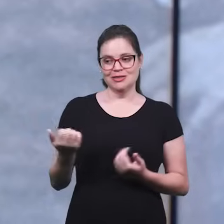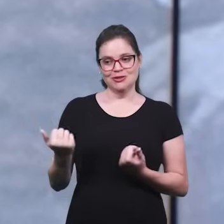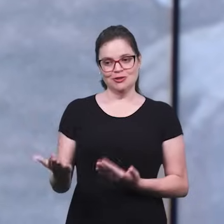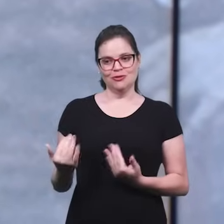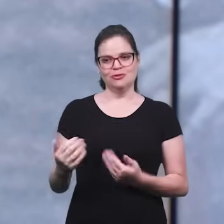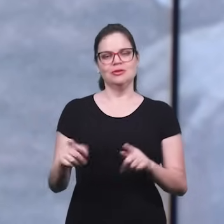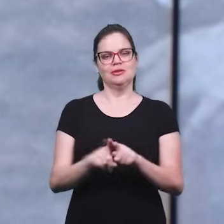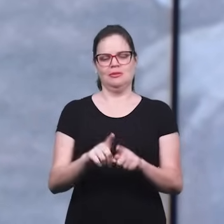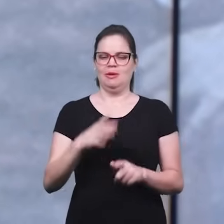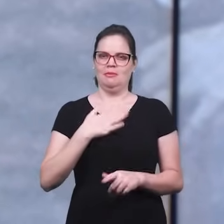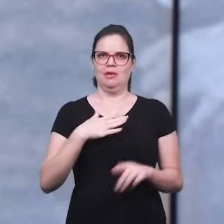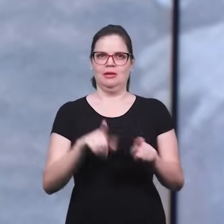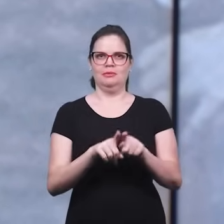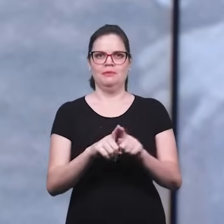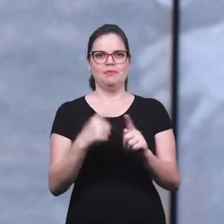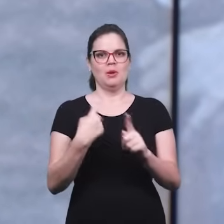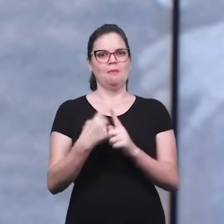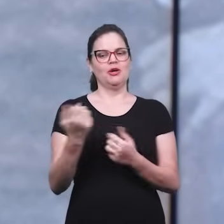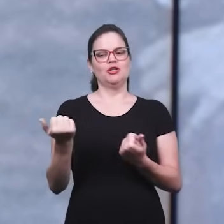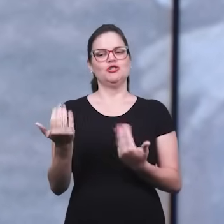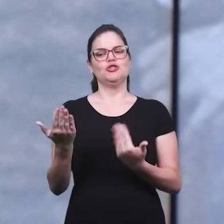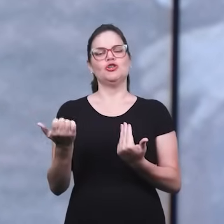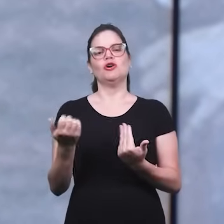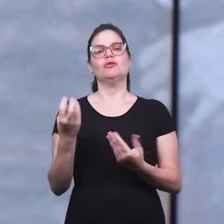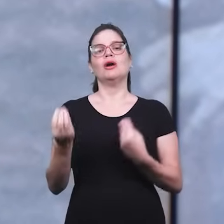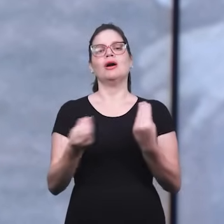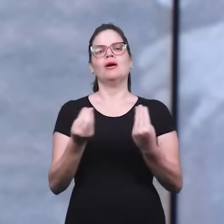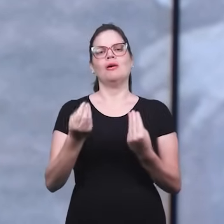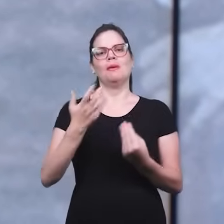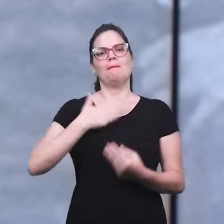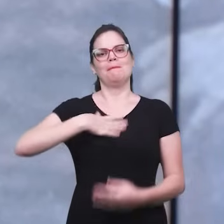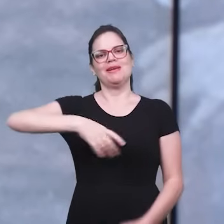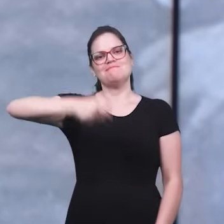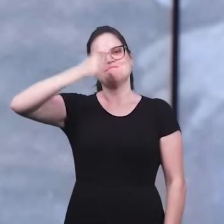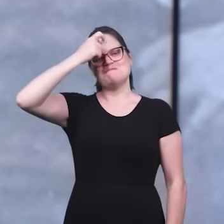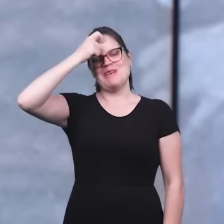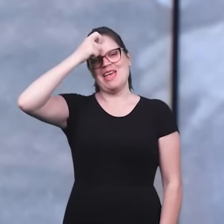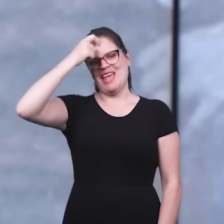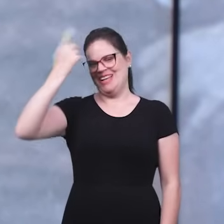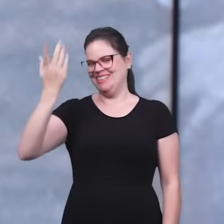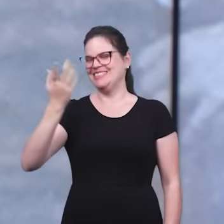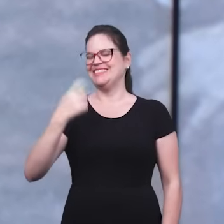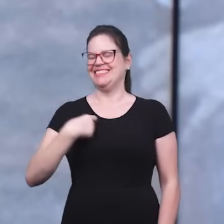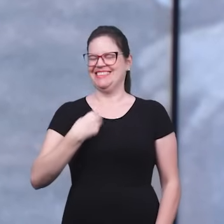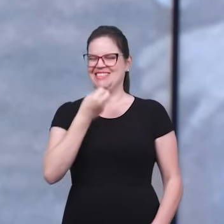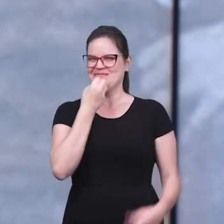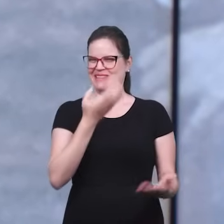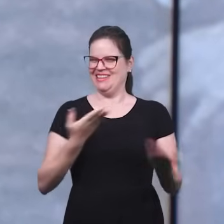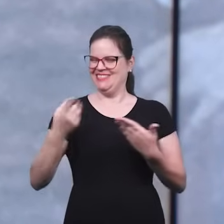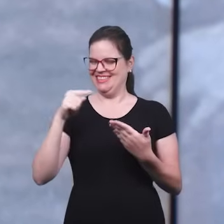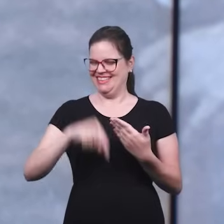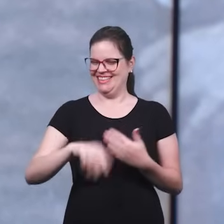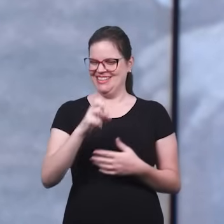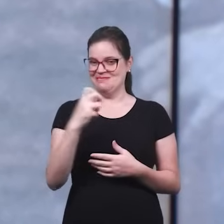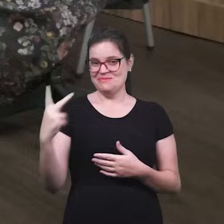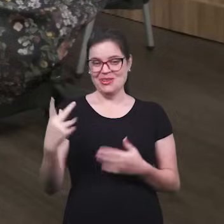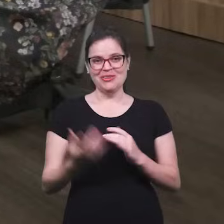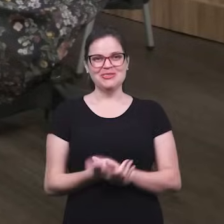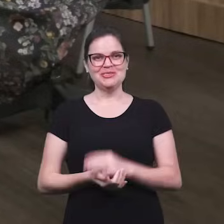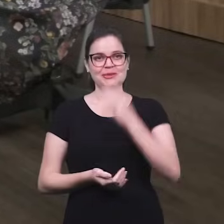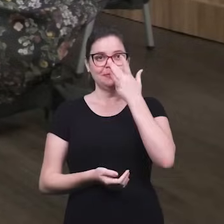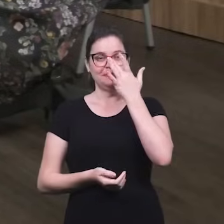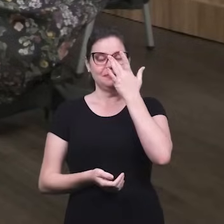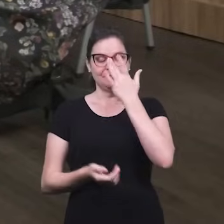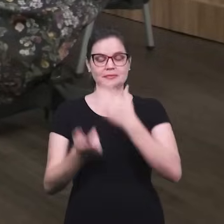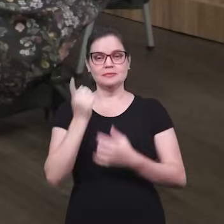meu interesse também, porque juventude, está aqui na cabeça, tá certo? Seja bem-vindo a mais uma edição desse programa. E agora você